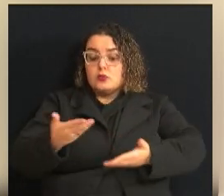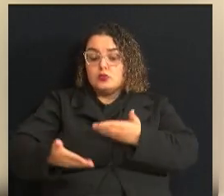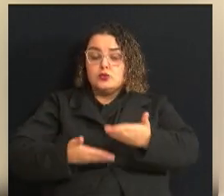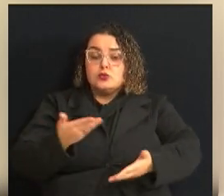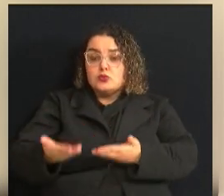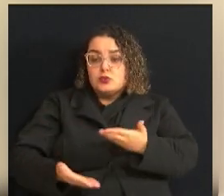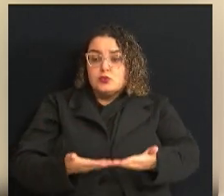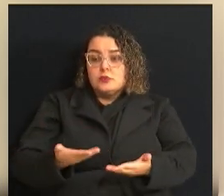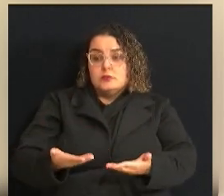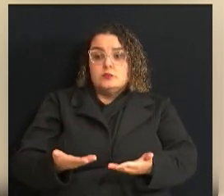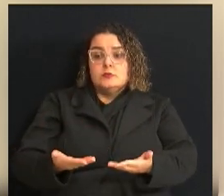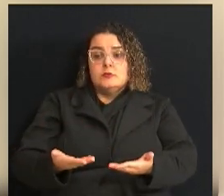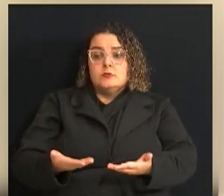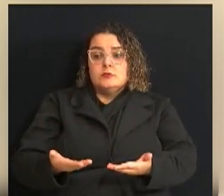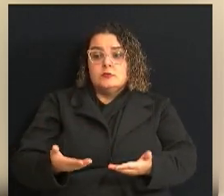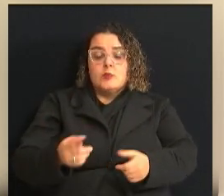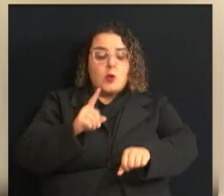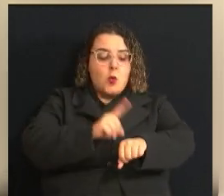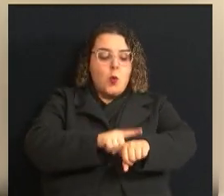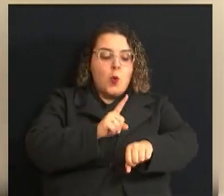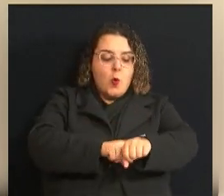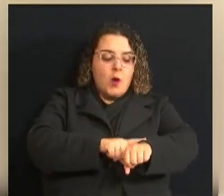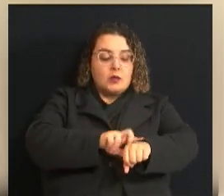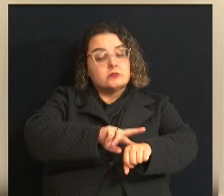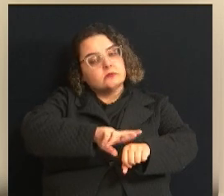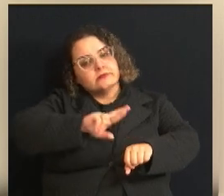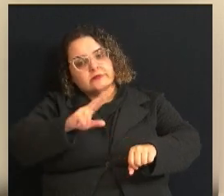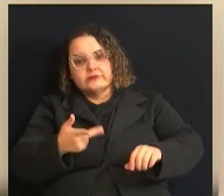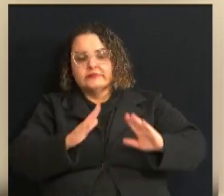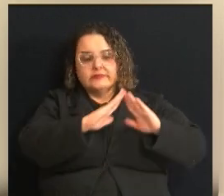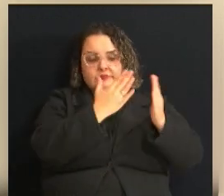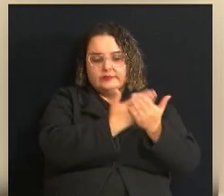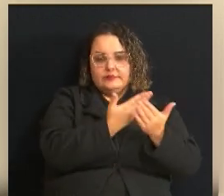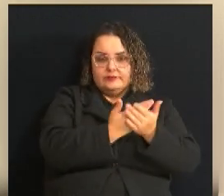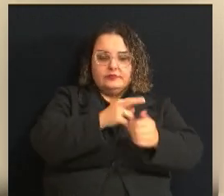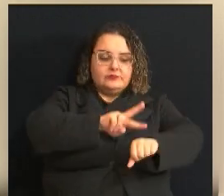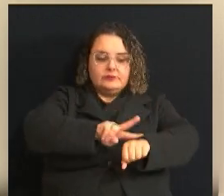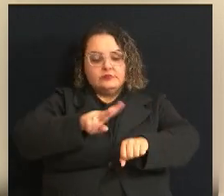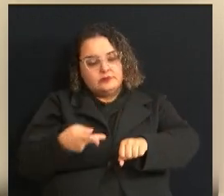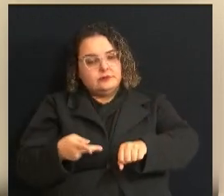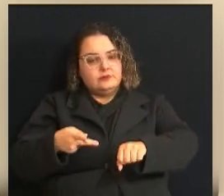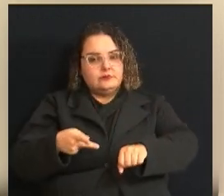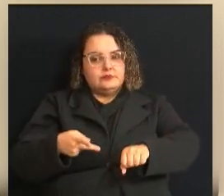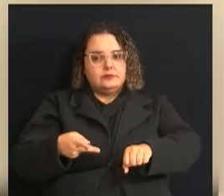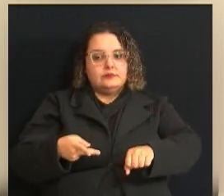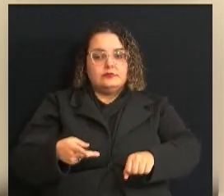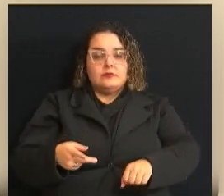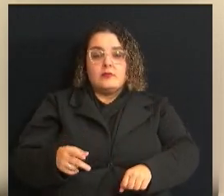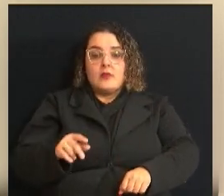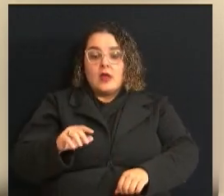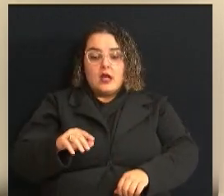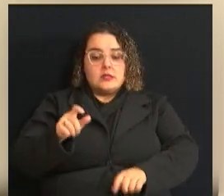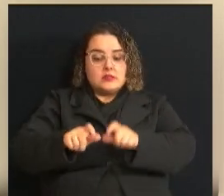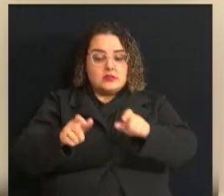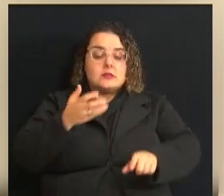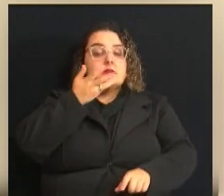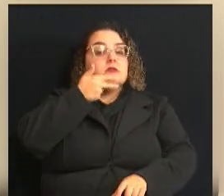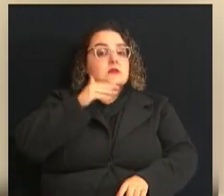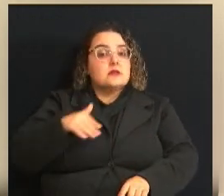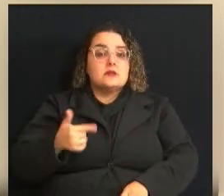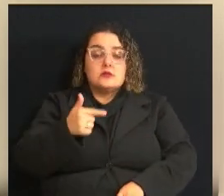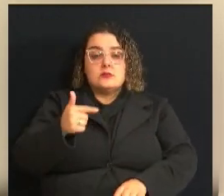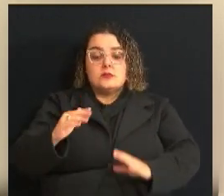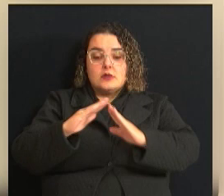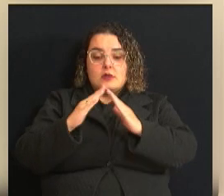no contraturno para as crianças que não são ali matriculadas no período integral nas escolas, as crianças que só têm